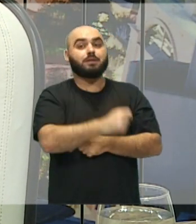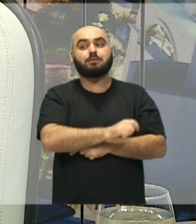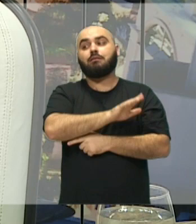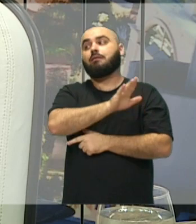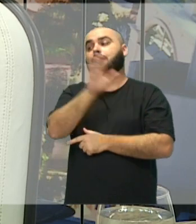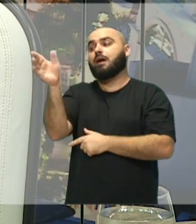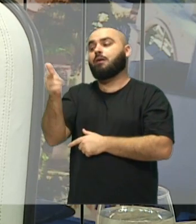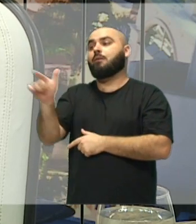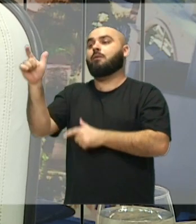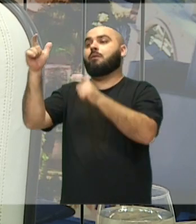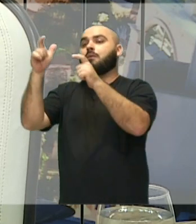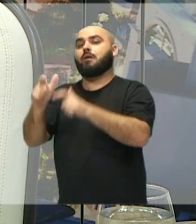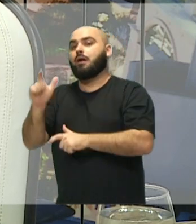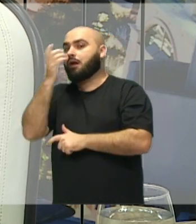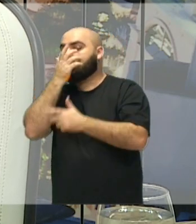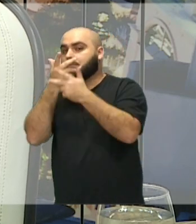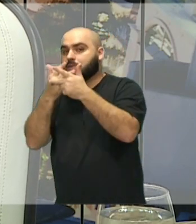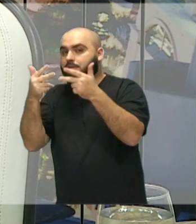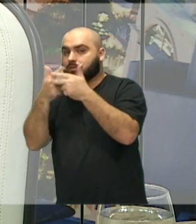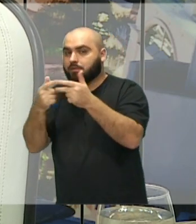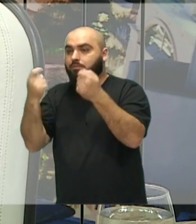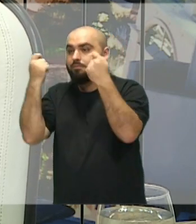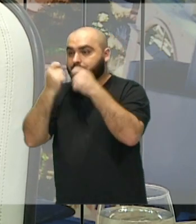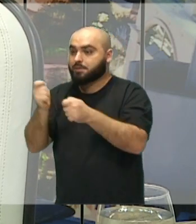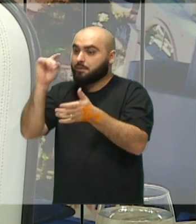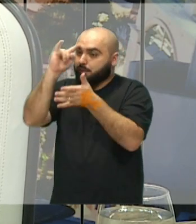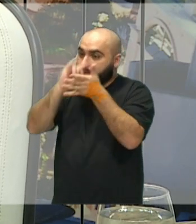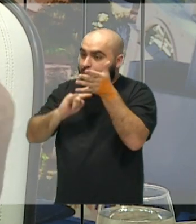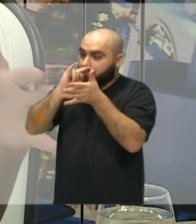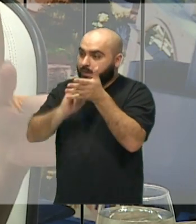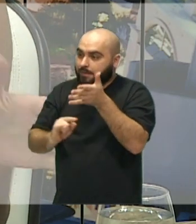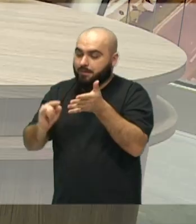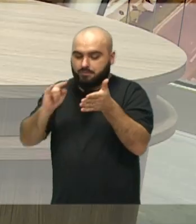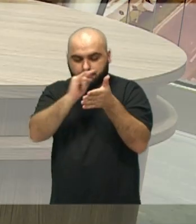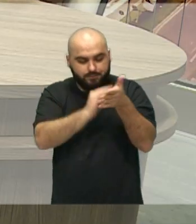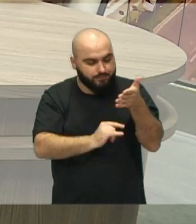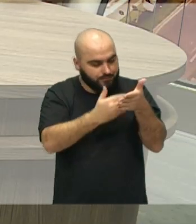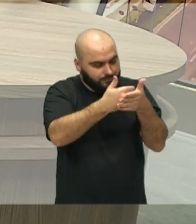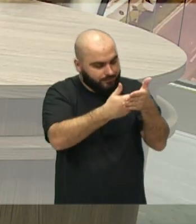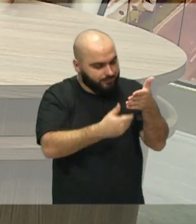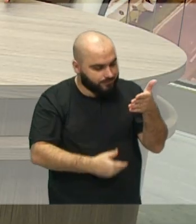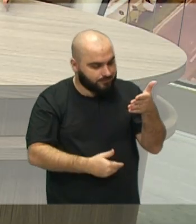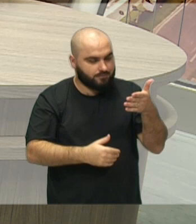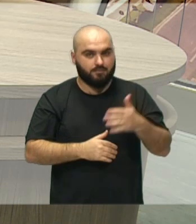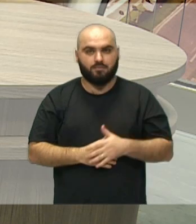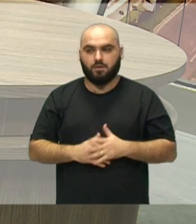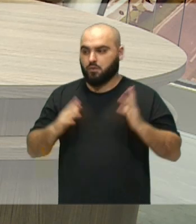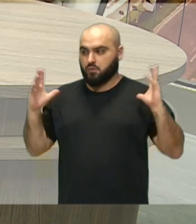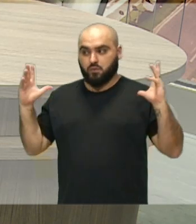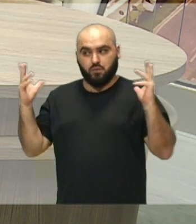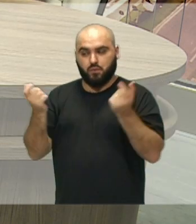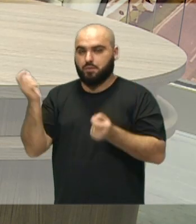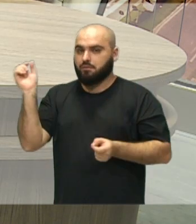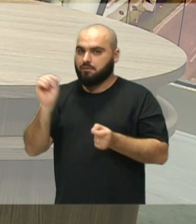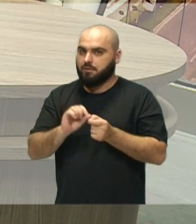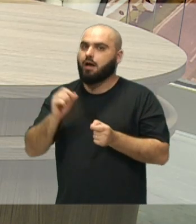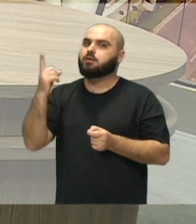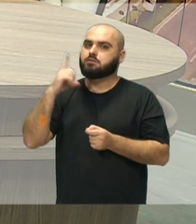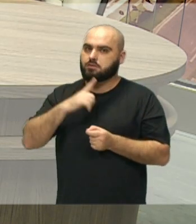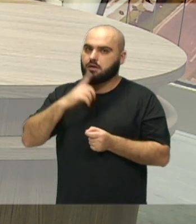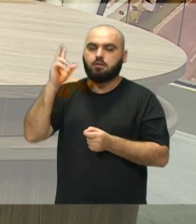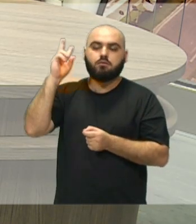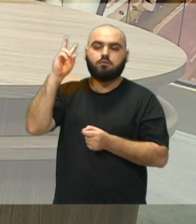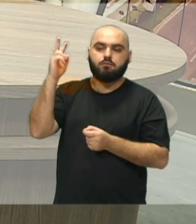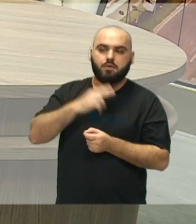por um órgão ambiental para que venham com documentação, porque tudo que a gente faz é completamente rastreado, né? Então, os animais que a